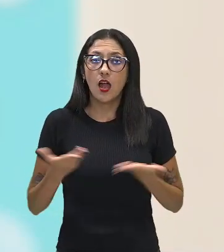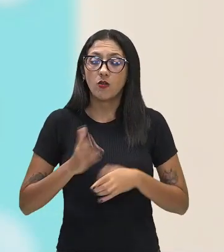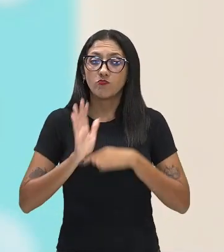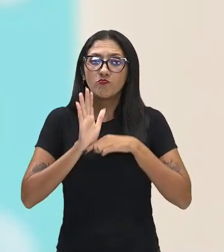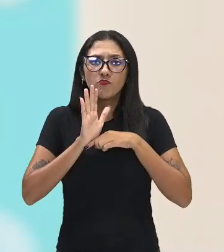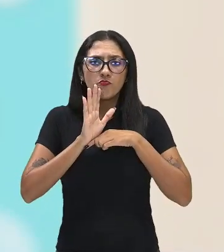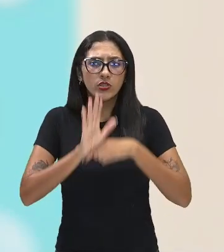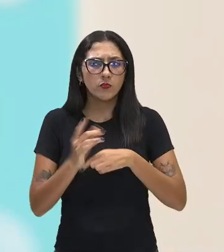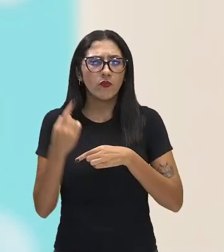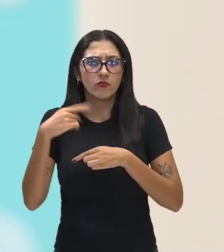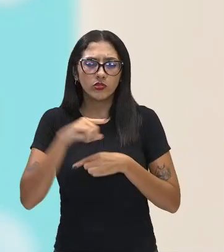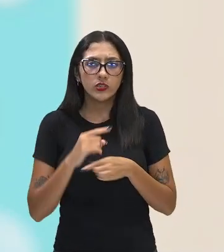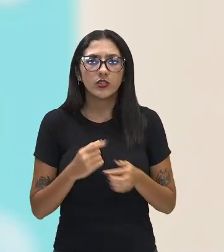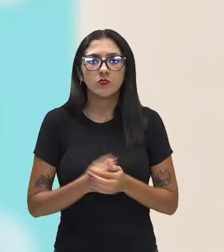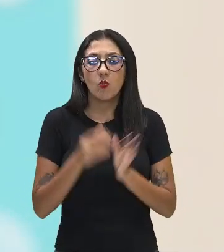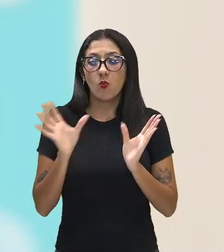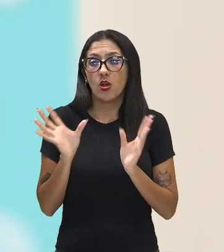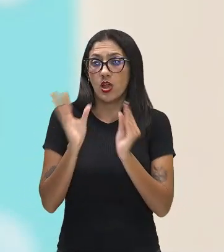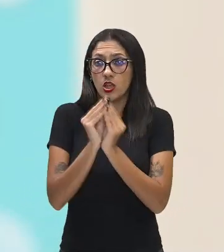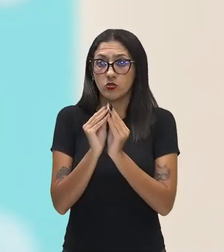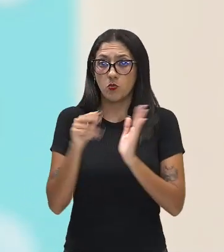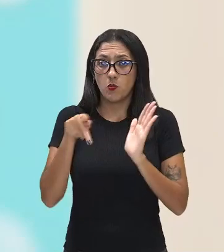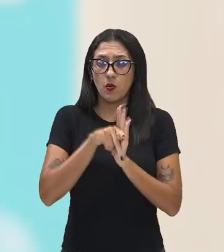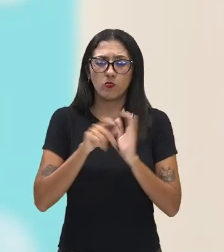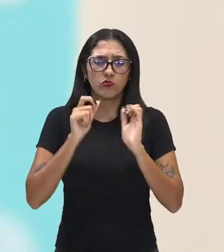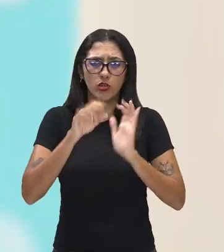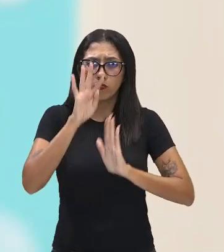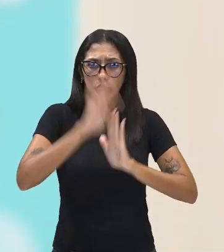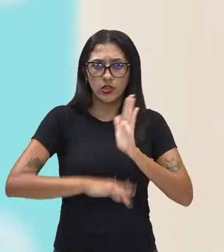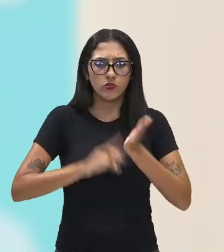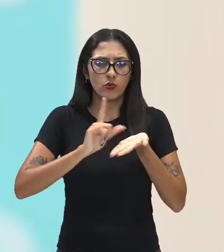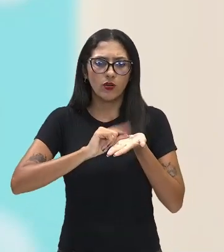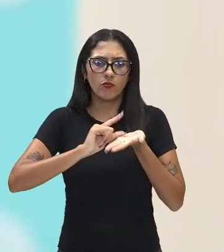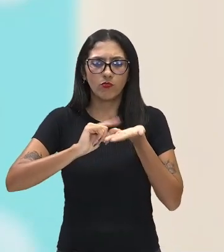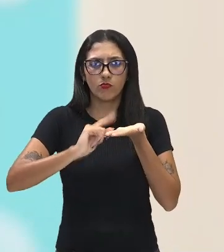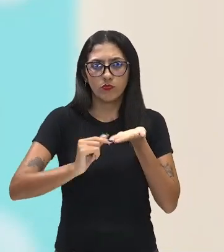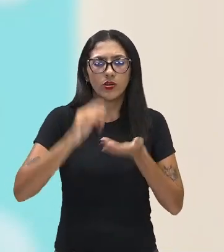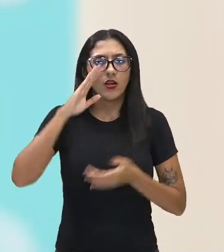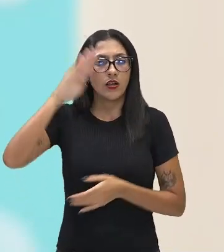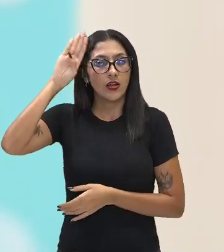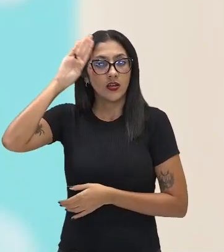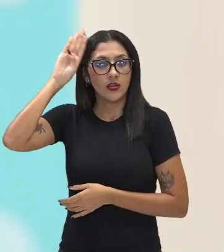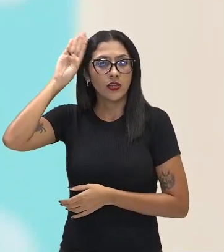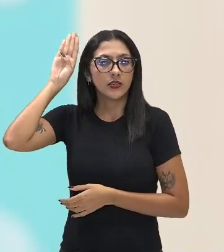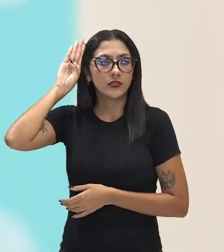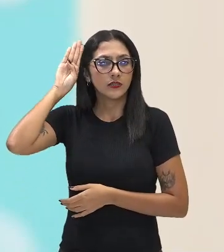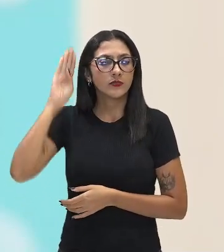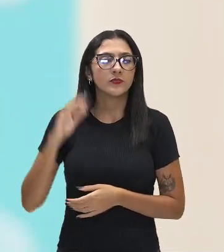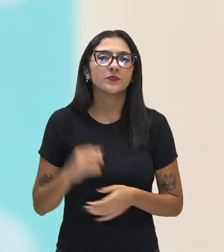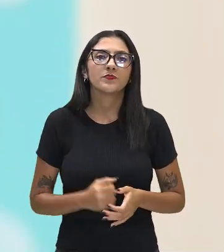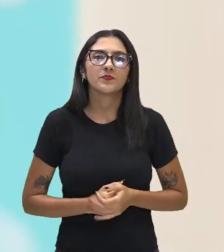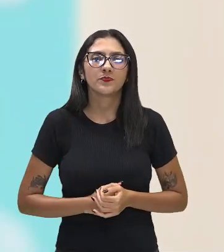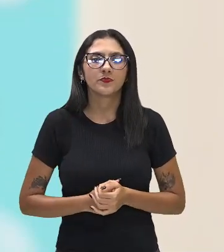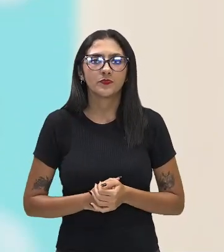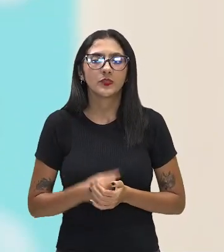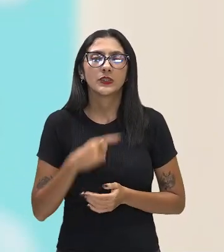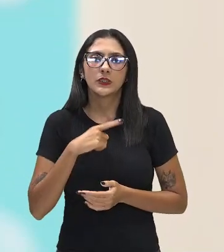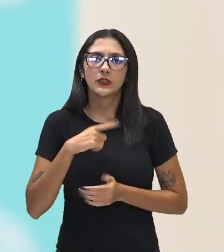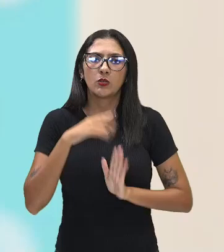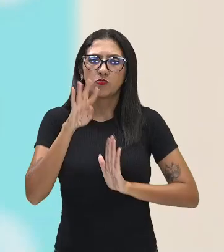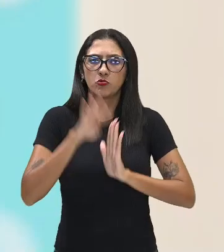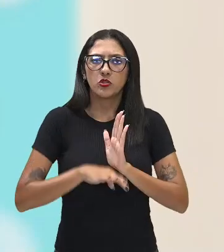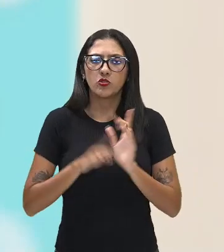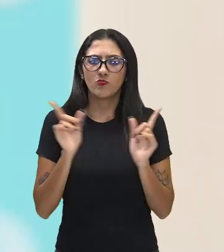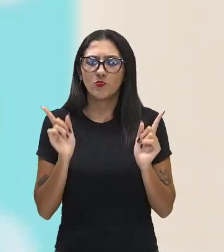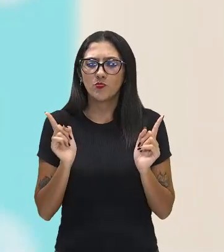resumo de um artigo acadêmico e você vai verificar, como lá vai ter o resumo, ele é pequeno,